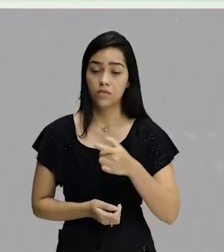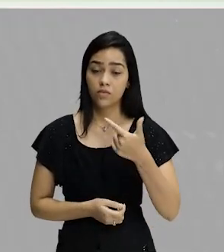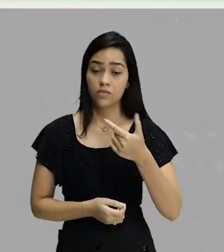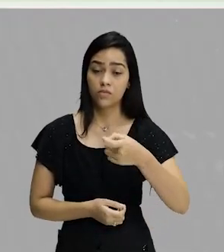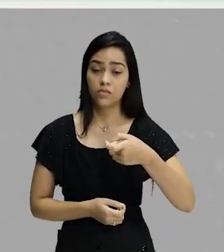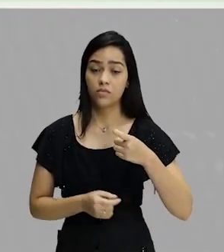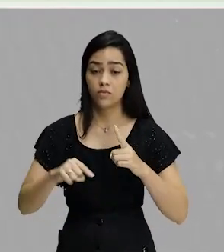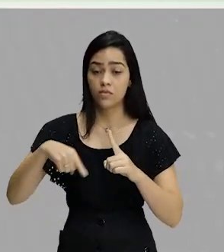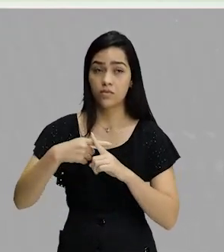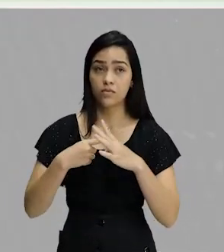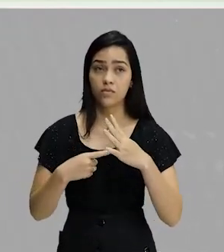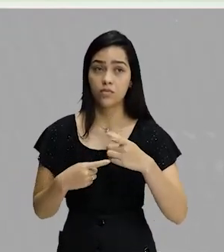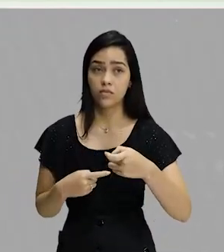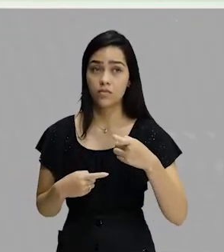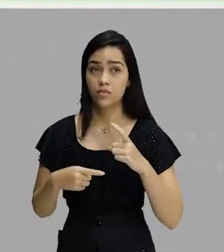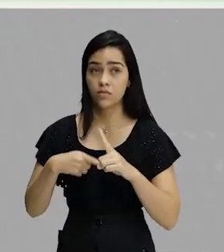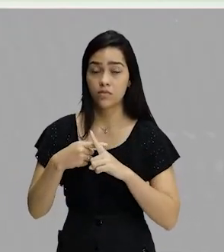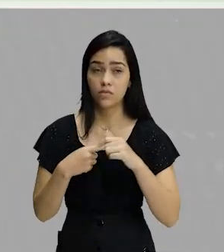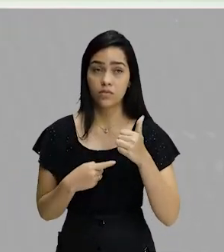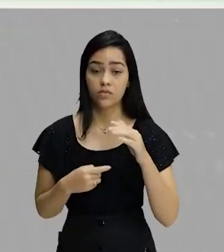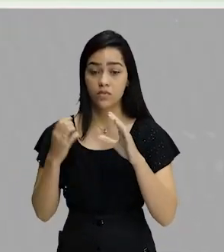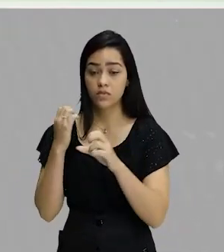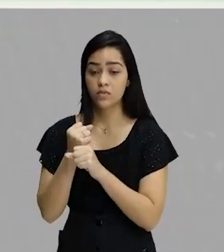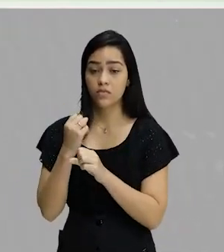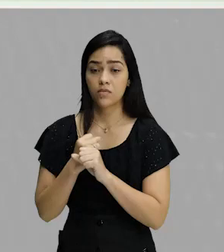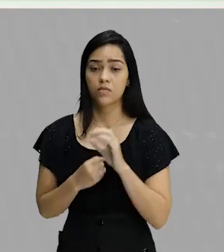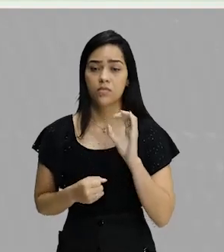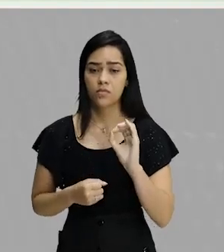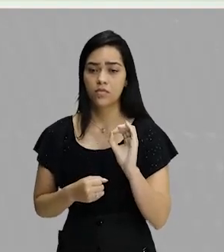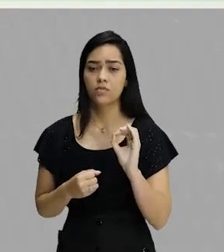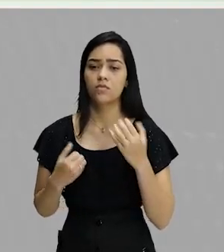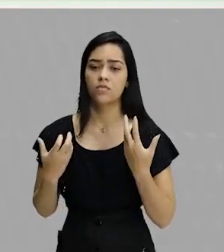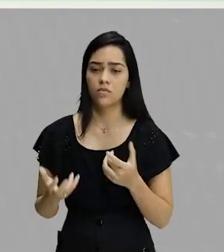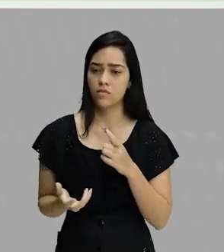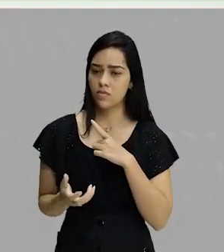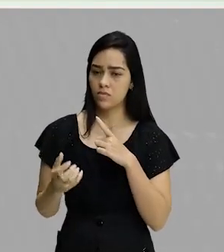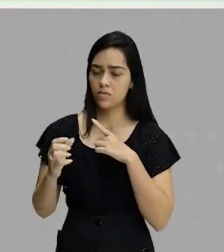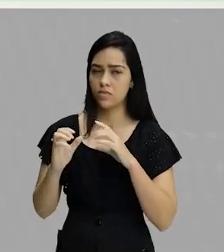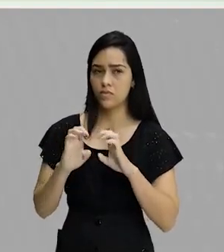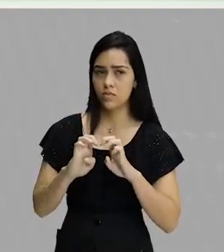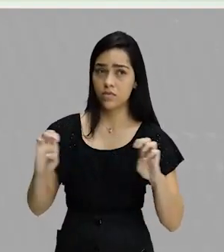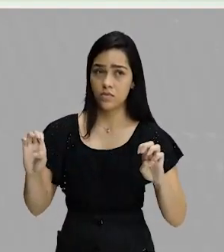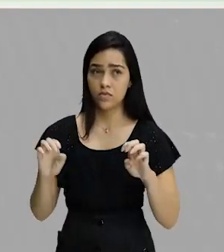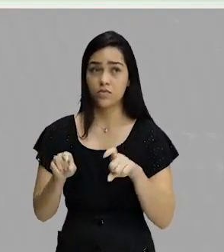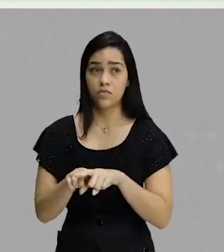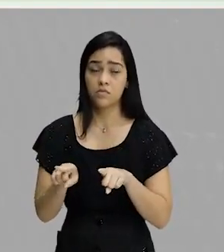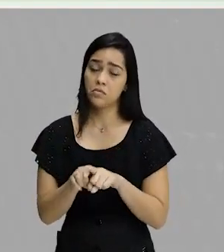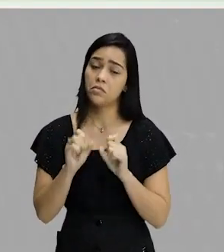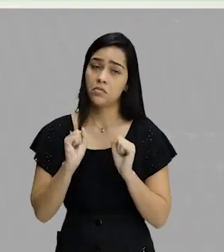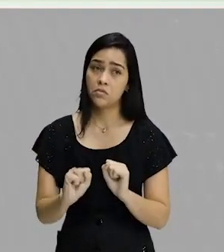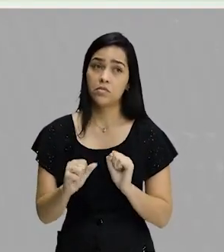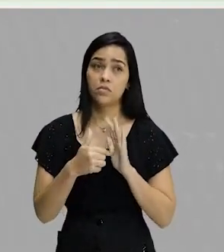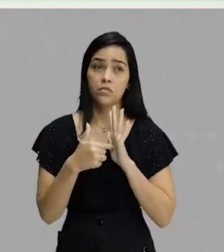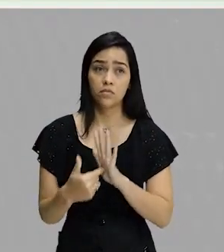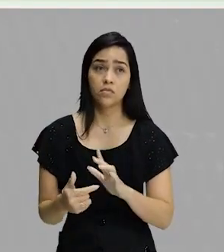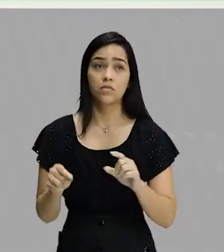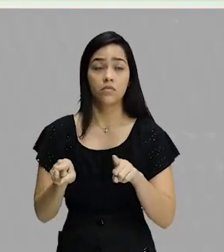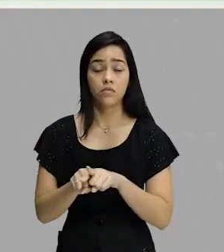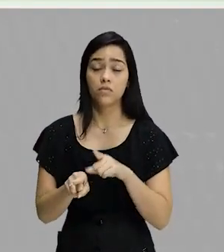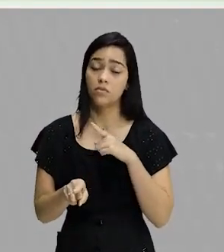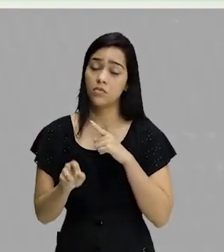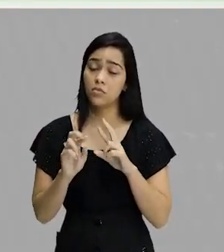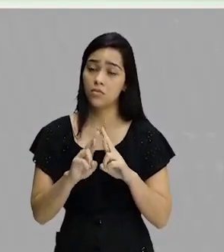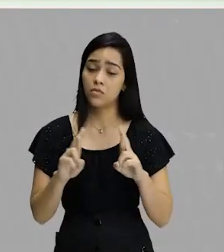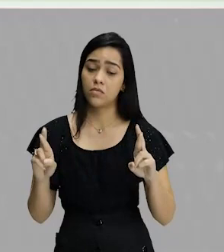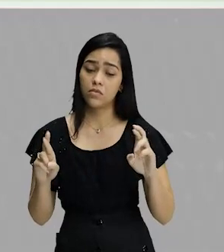2x mais 4y menos 1 igual a zero. Então, essa expressão aqui, ela pode representar uma